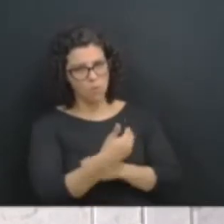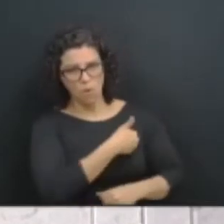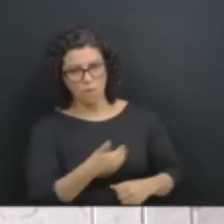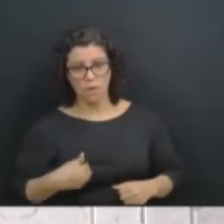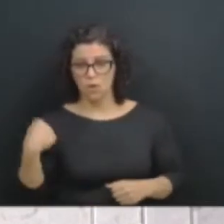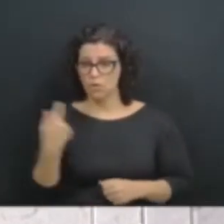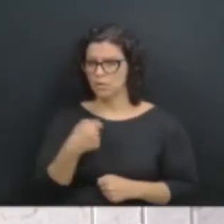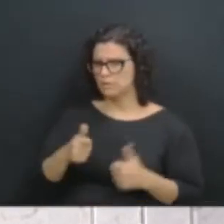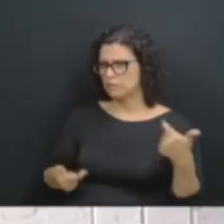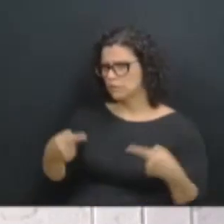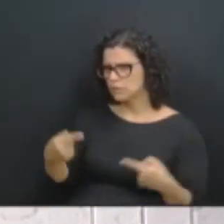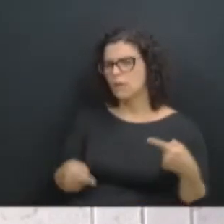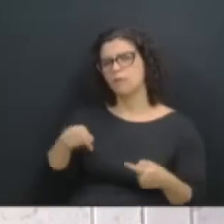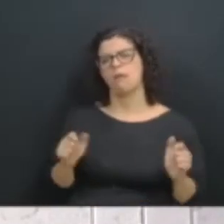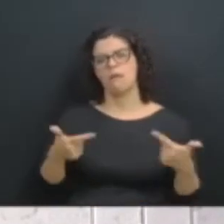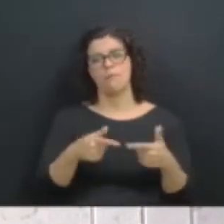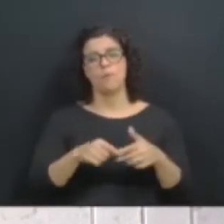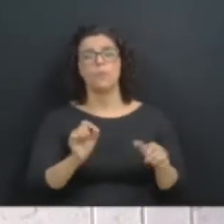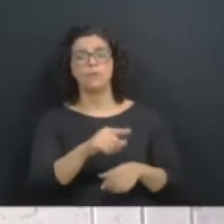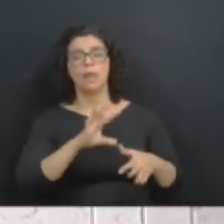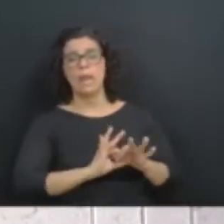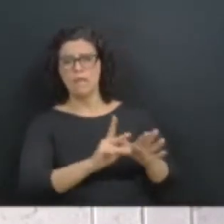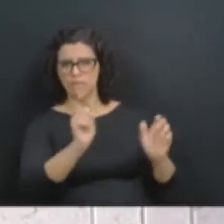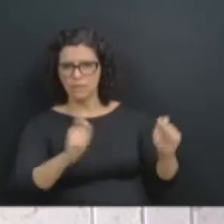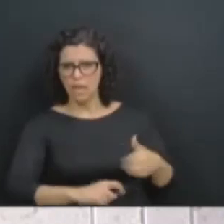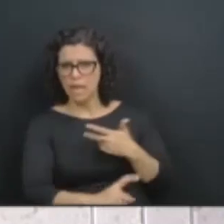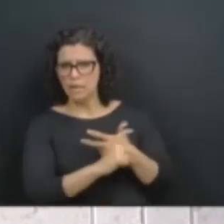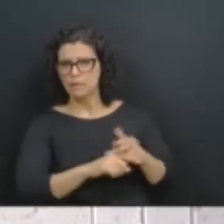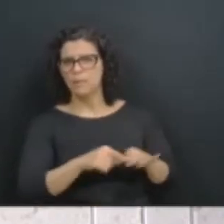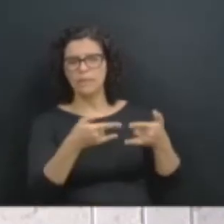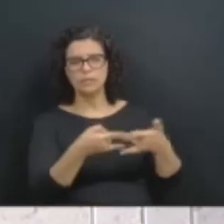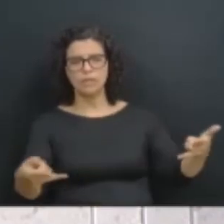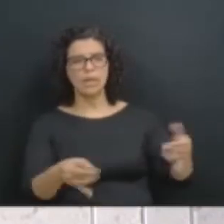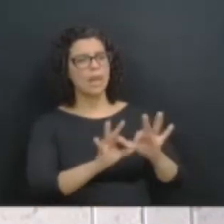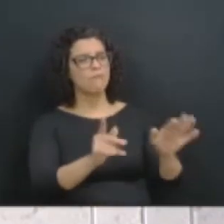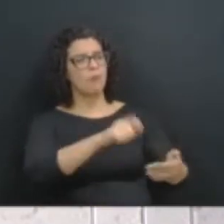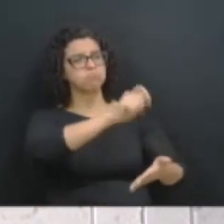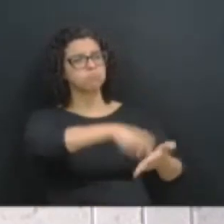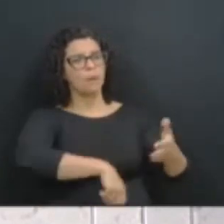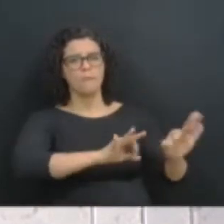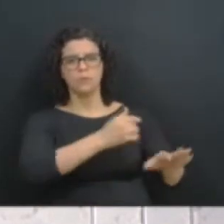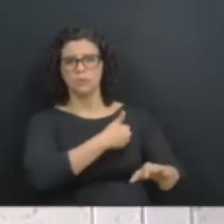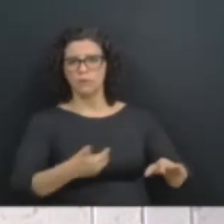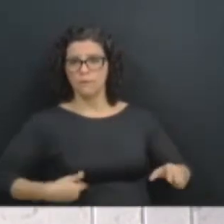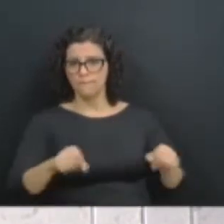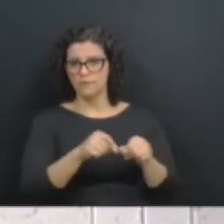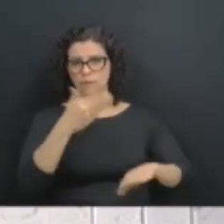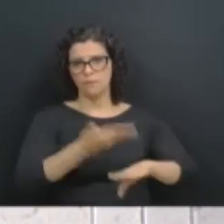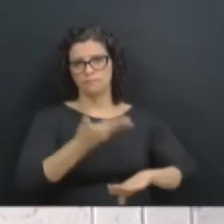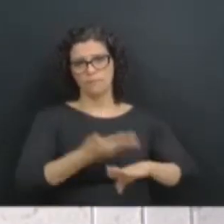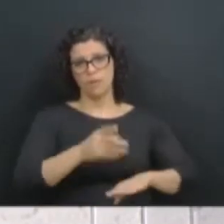casa debata o excesso de liberdade, ou talvez o cheque em branco que está se dando para o governador